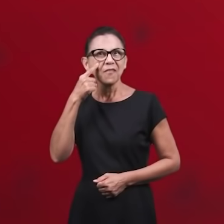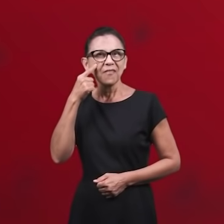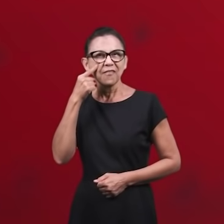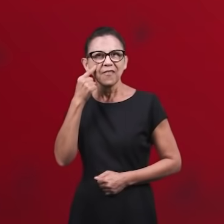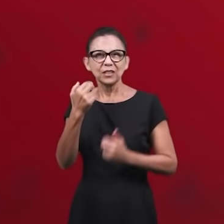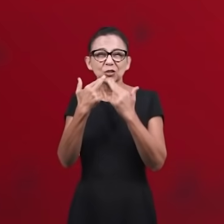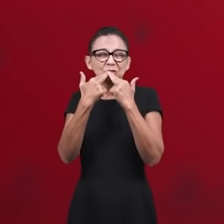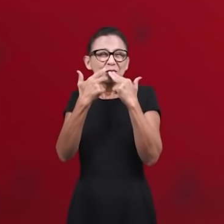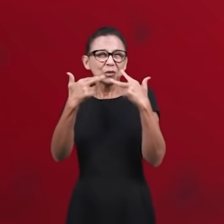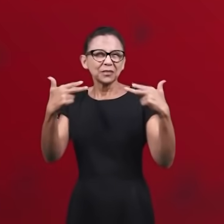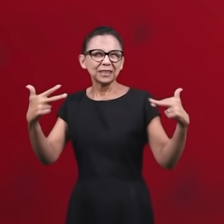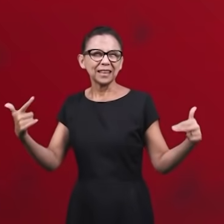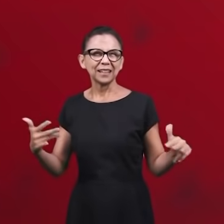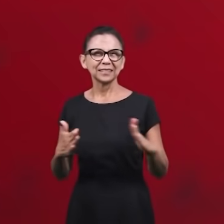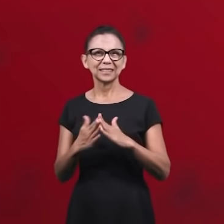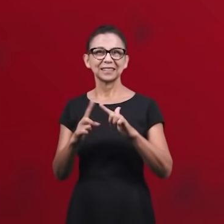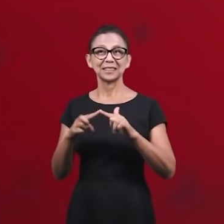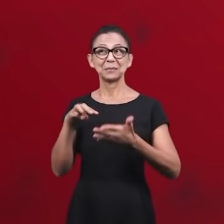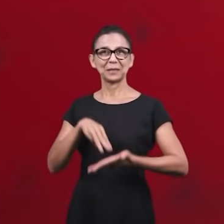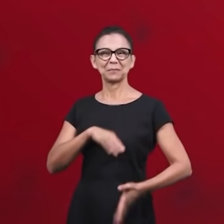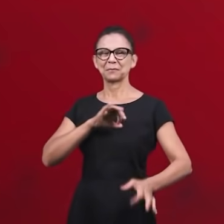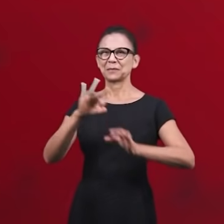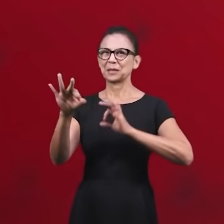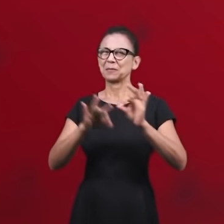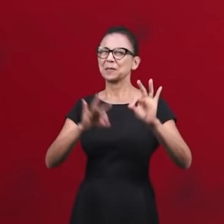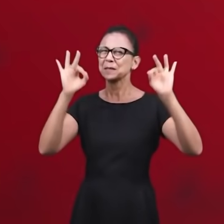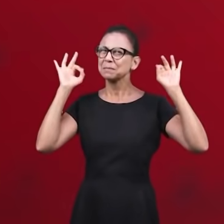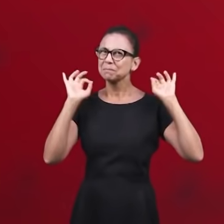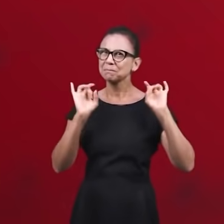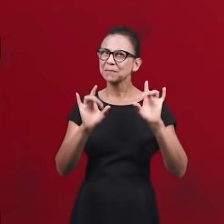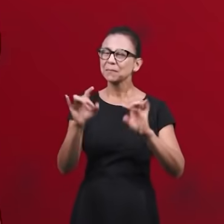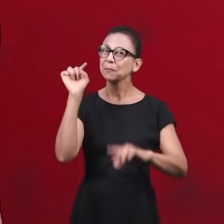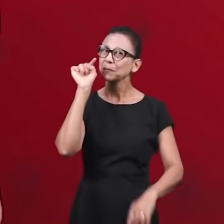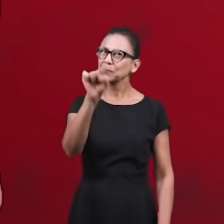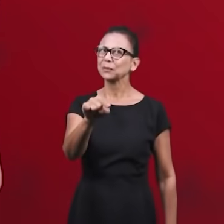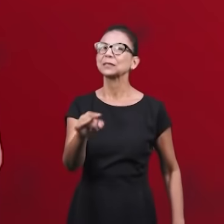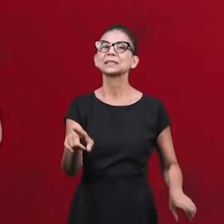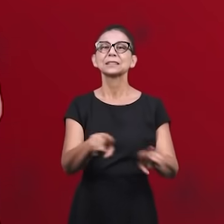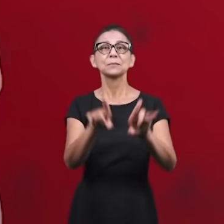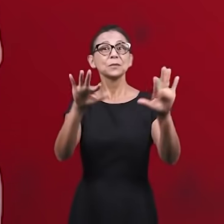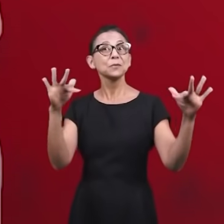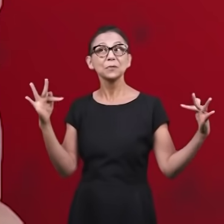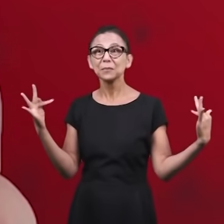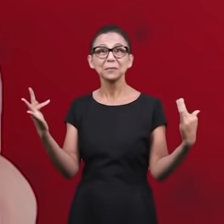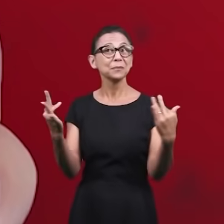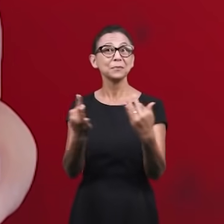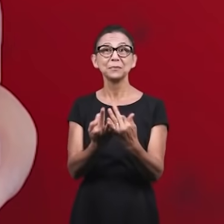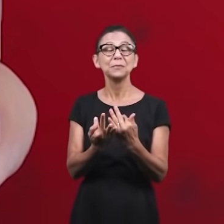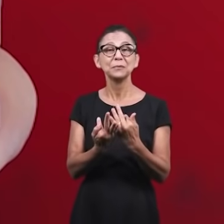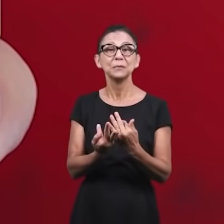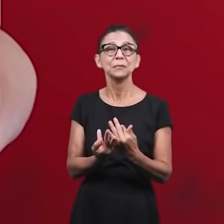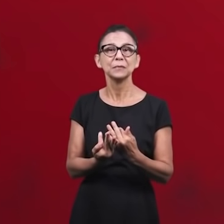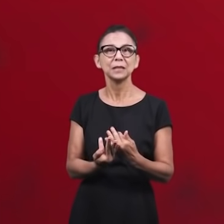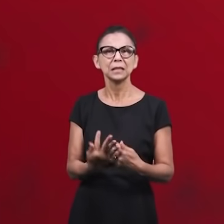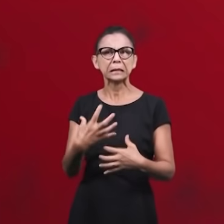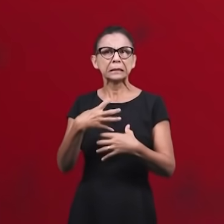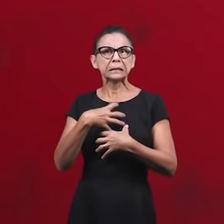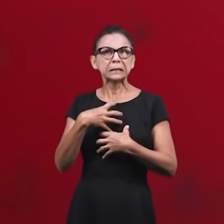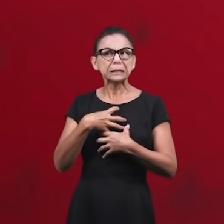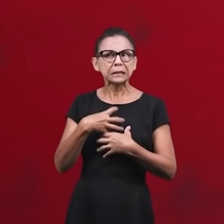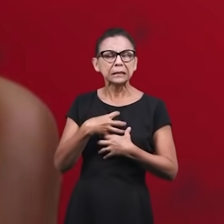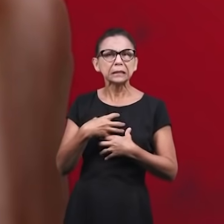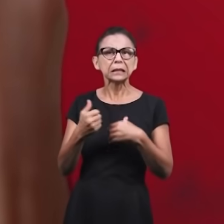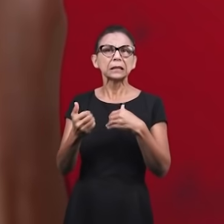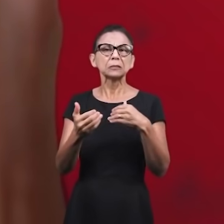Veja em primeira mão as novidades que a Igreja Cristã Maranata preparou especialmente para você e toda a sua família. Ouça